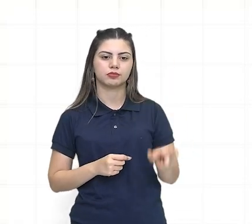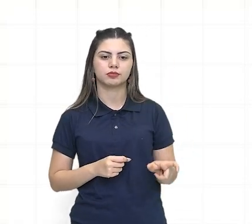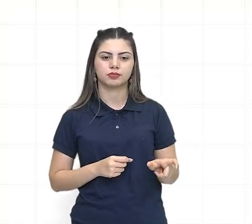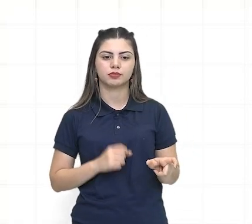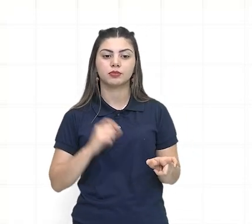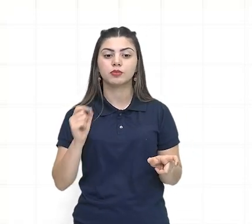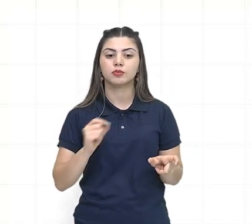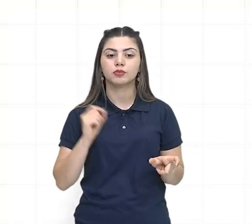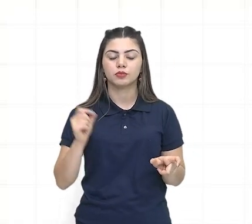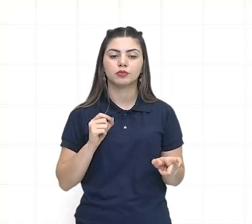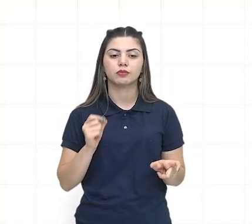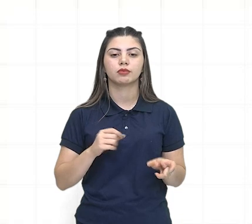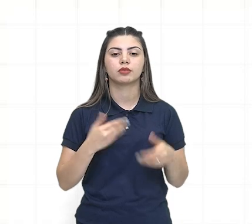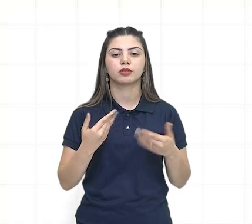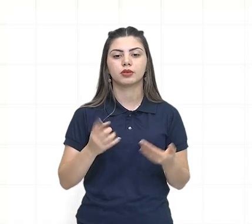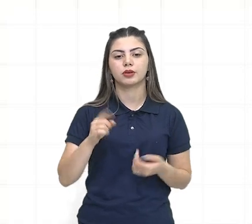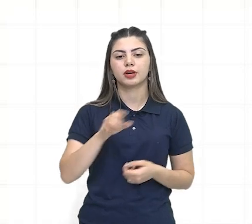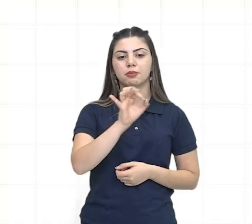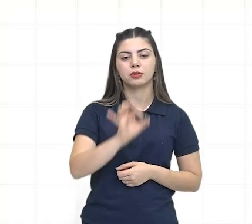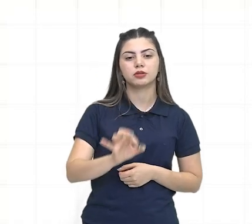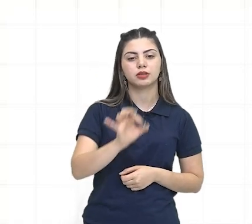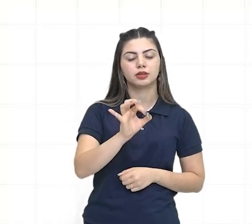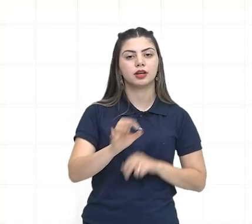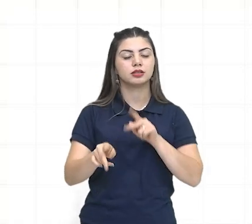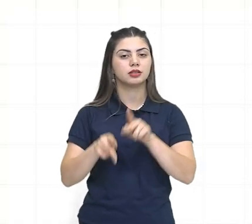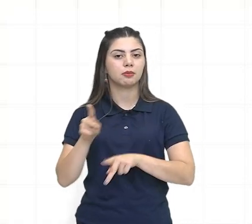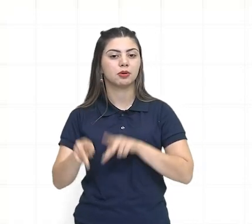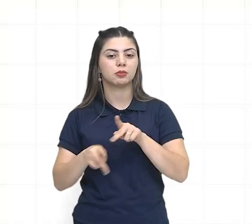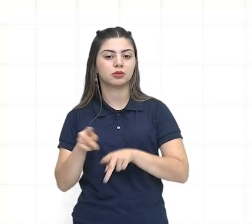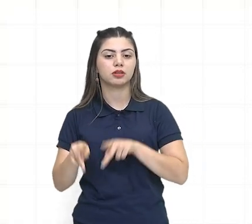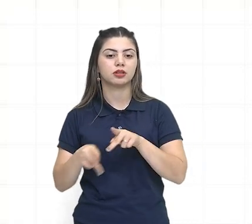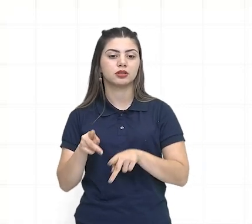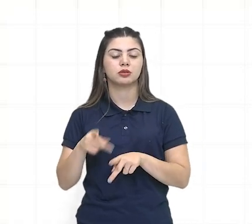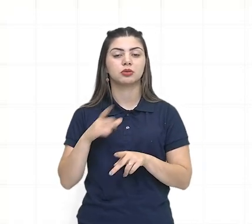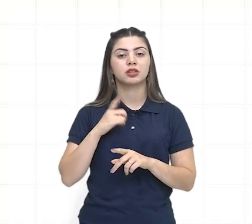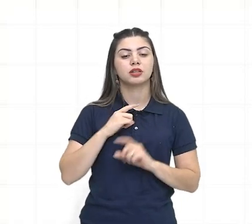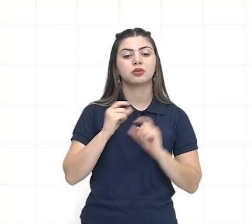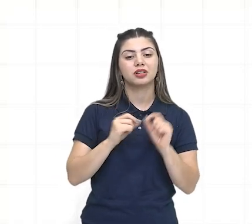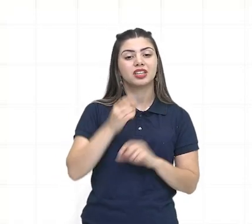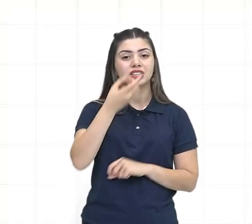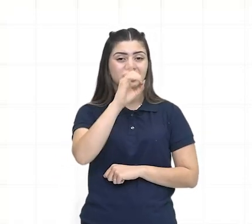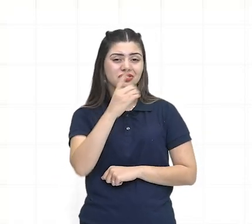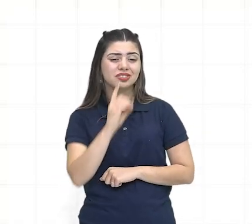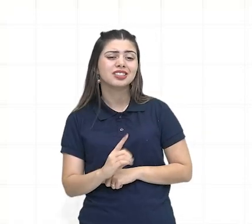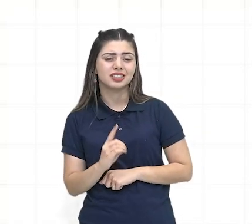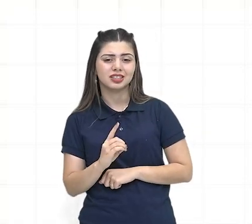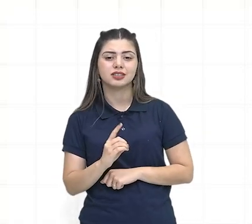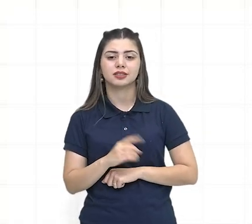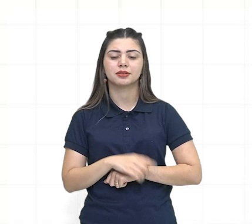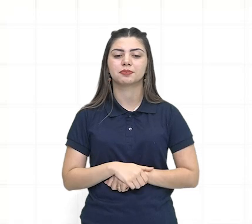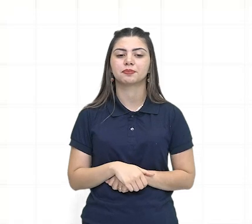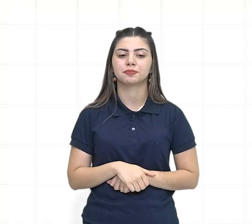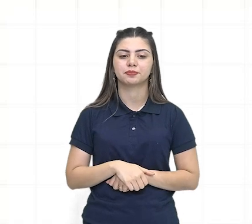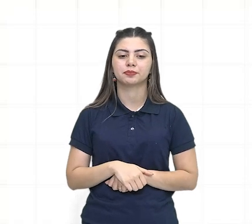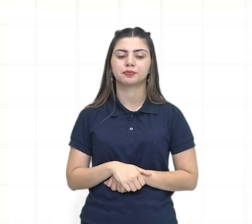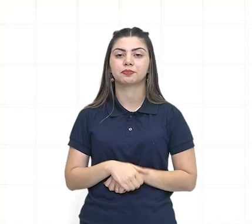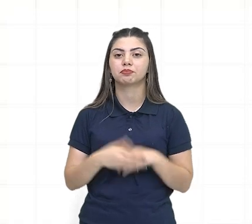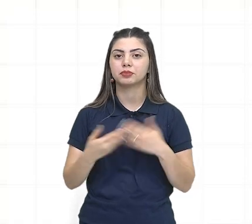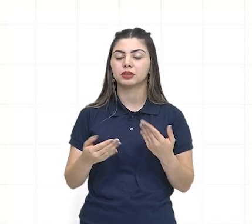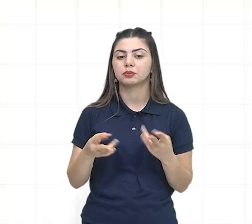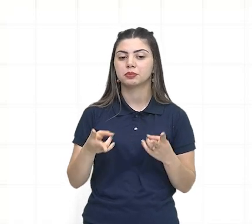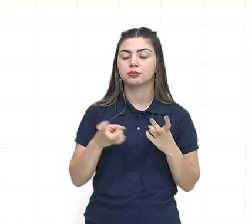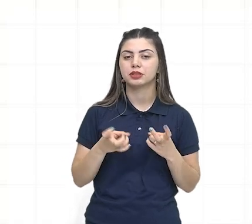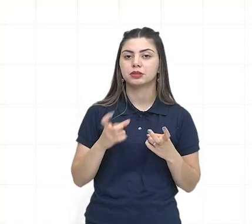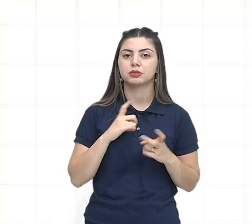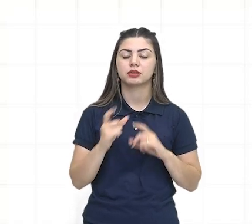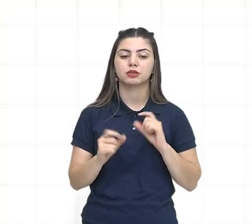vertical, o que? A porcentagem da população, né, por tipo de grau de dificuldade e deficiência, né? Então, ó, nós